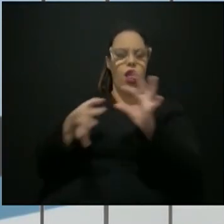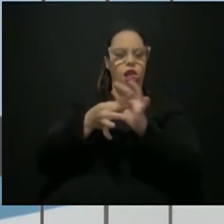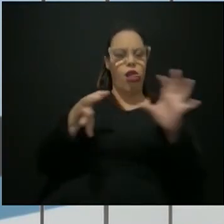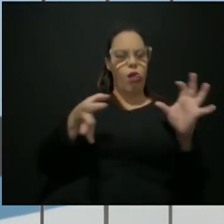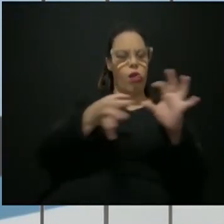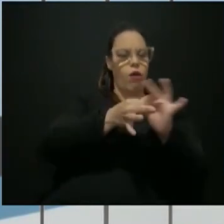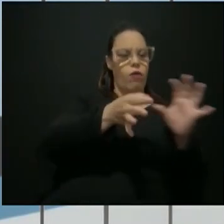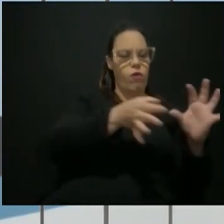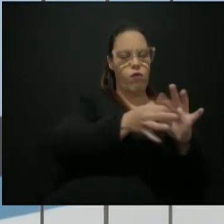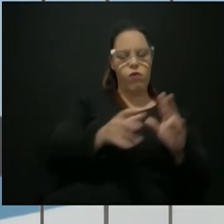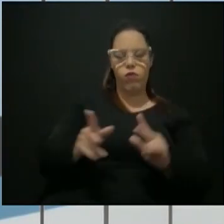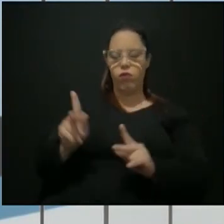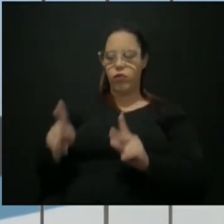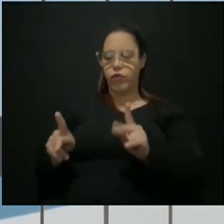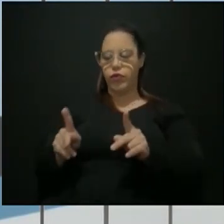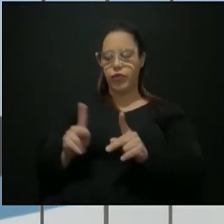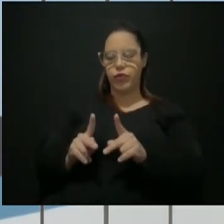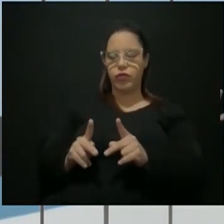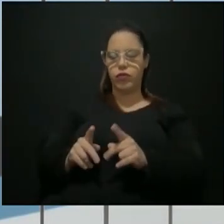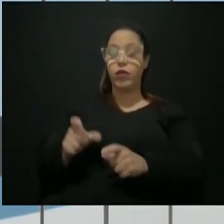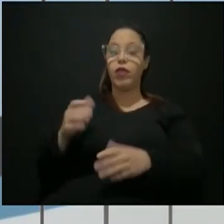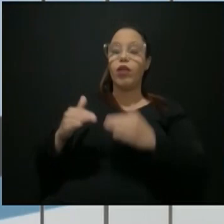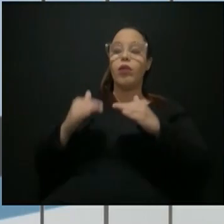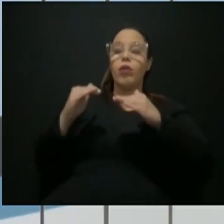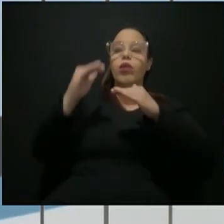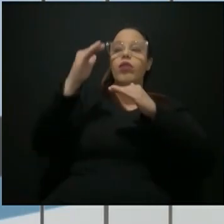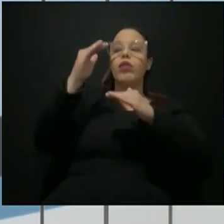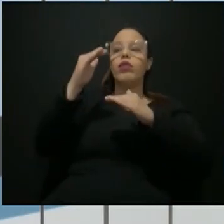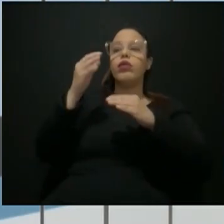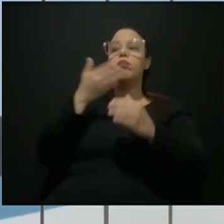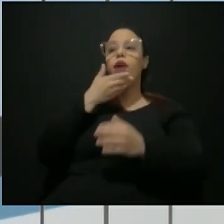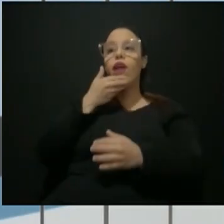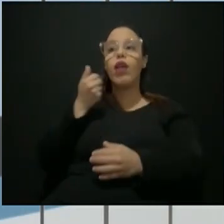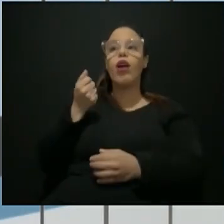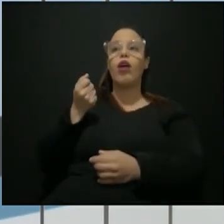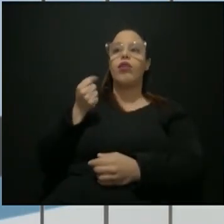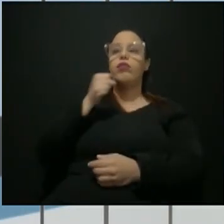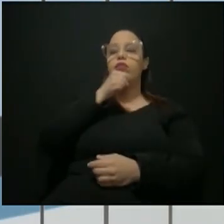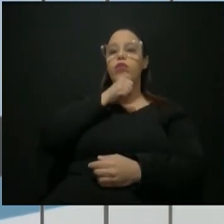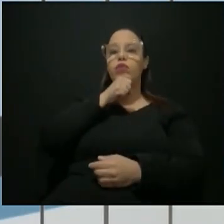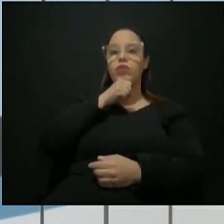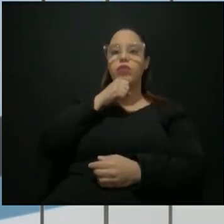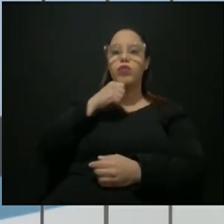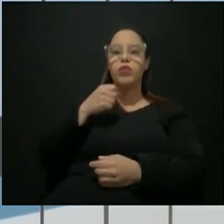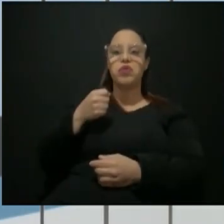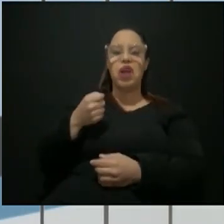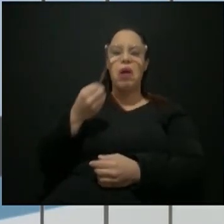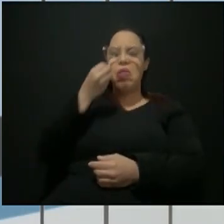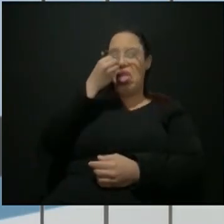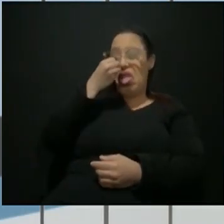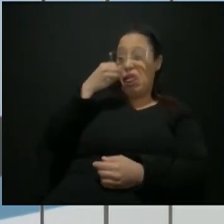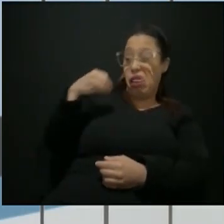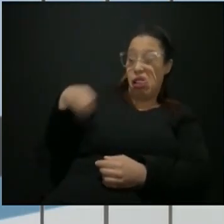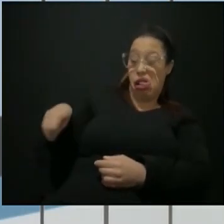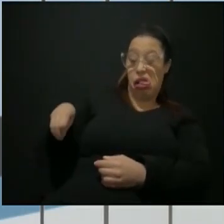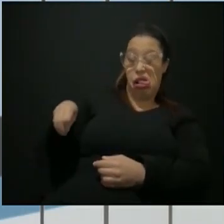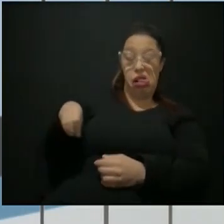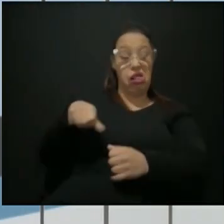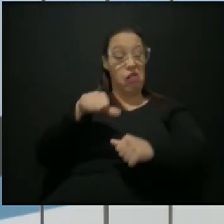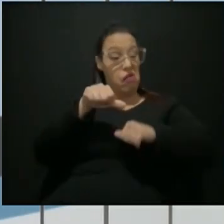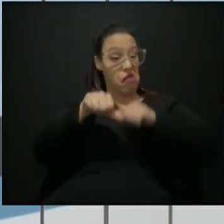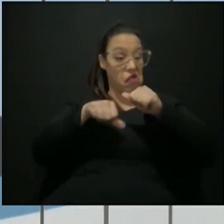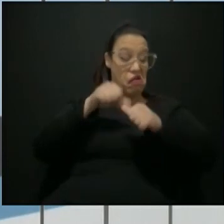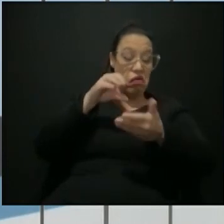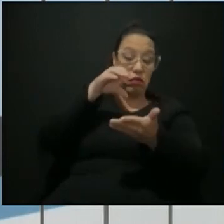as pessoas, mais favorável é esse processo de envelhecimento também. Né? Quanto mais inóspita a cidade for, né, quando a gente transforma os